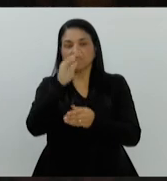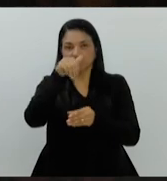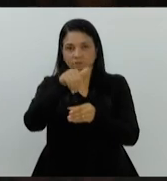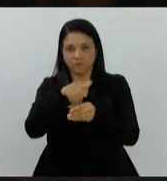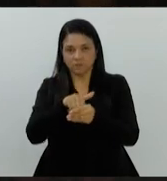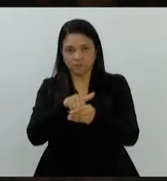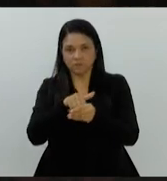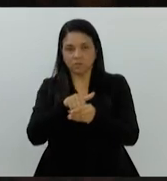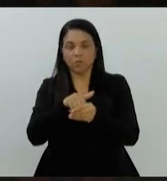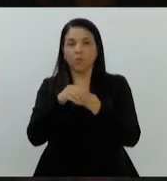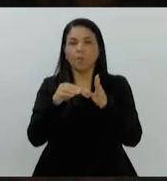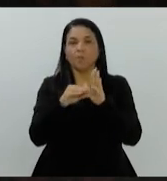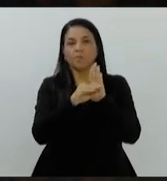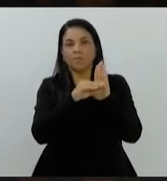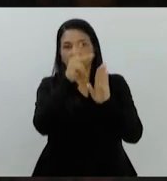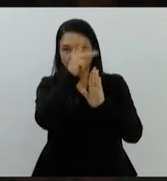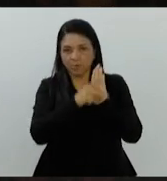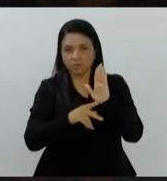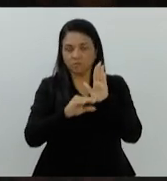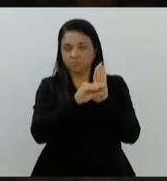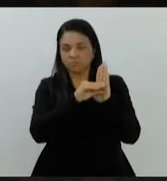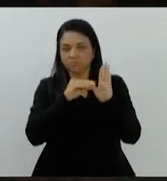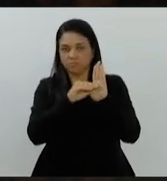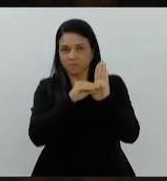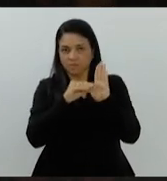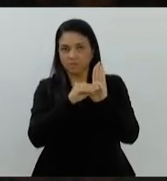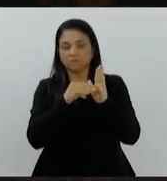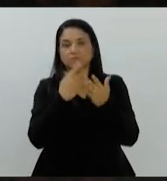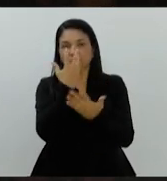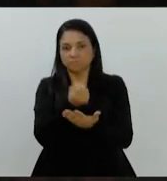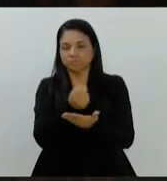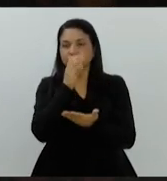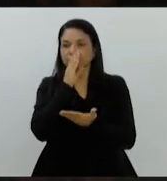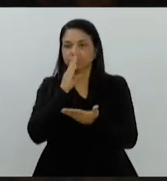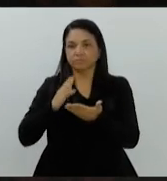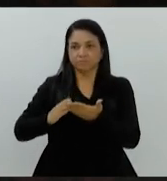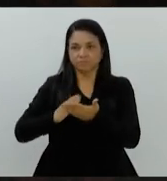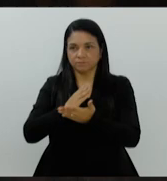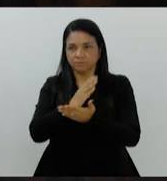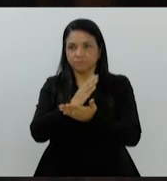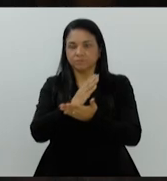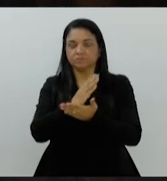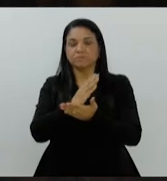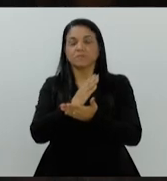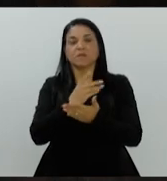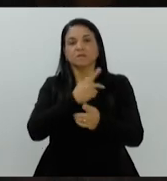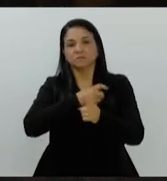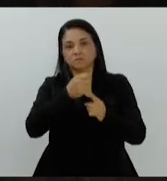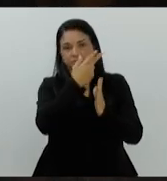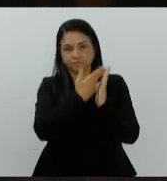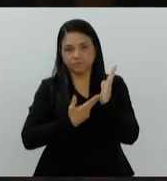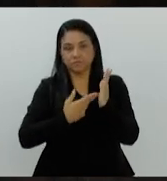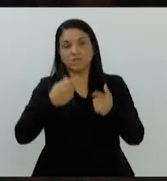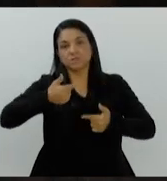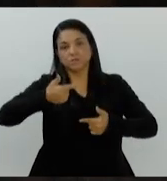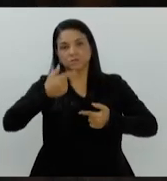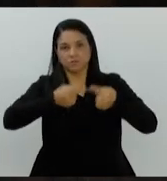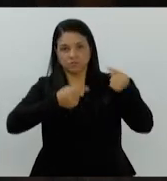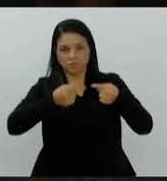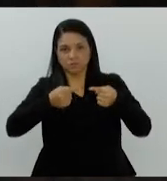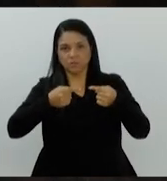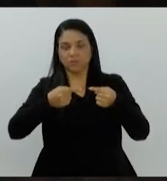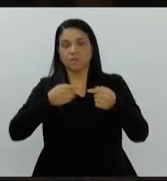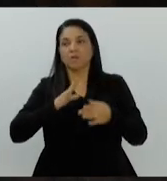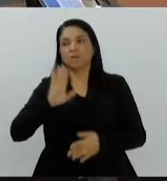votação, projeto assim emendado. Senhores que aprovam, permaneçam como estão. Aprovado. Vai a redação do vencido para a segunda discussão. Pela ordem,